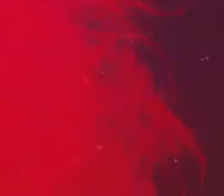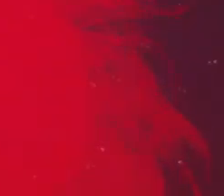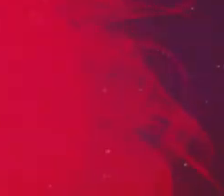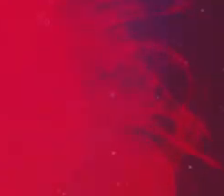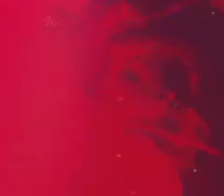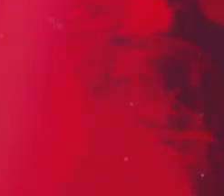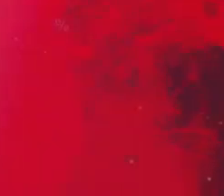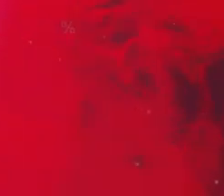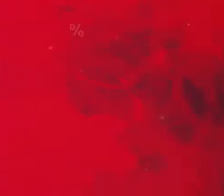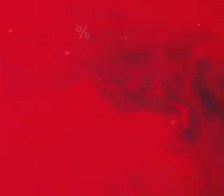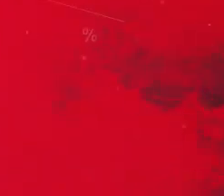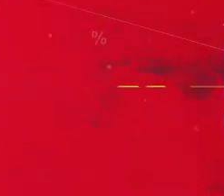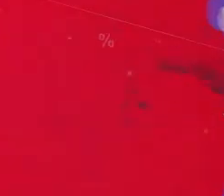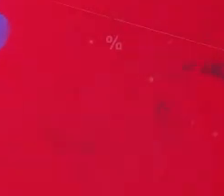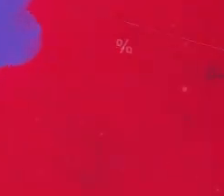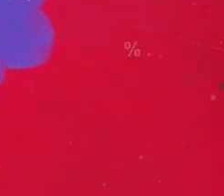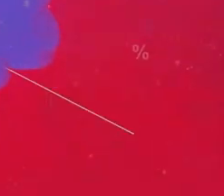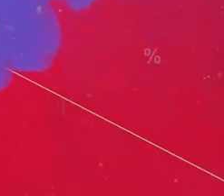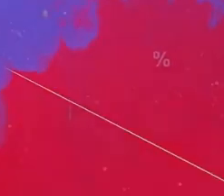Música